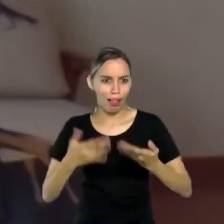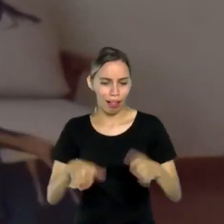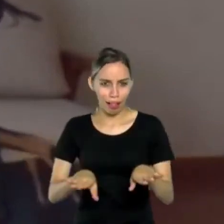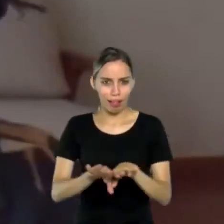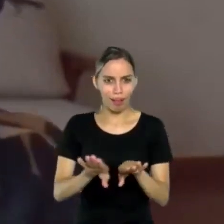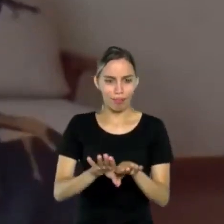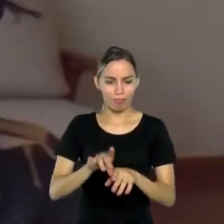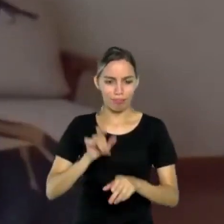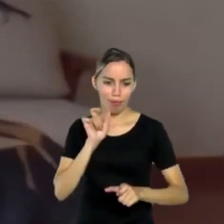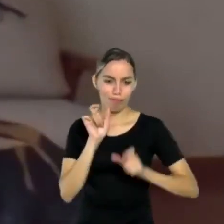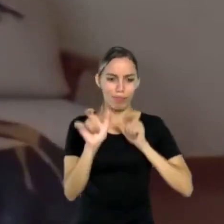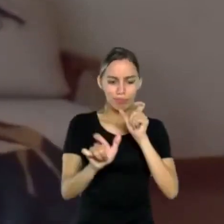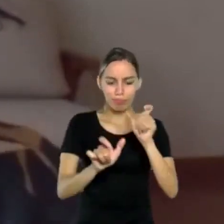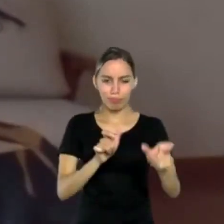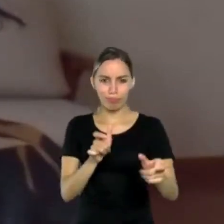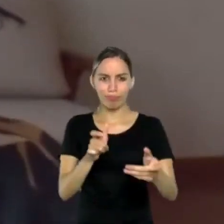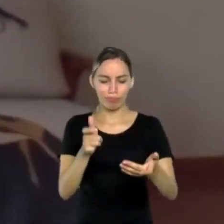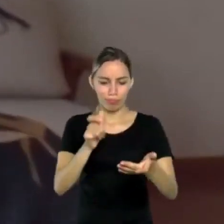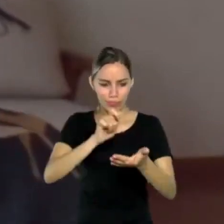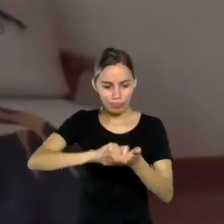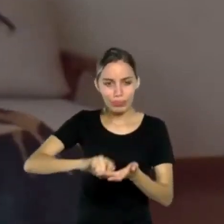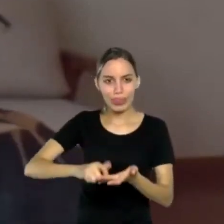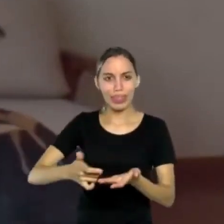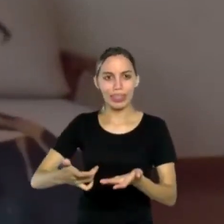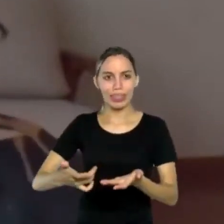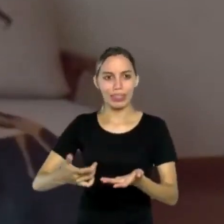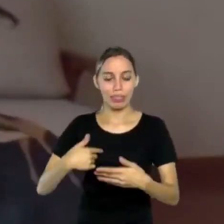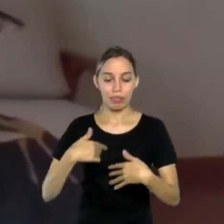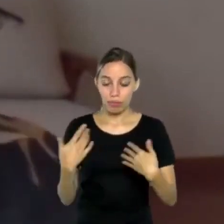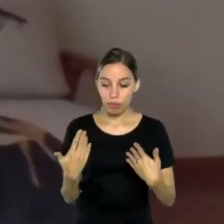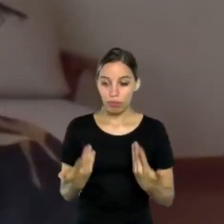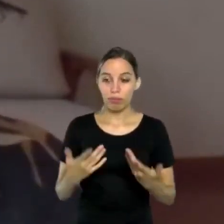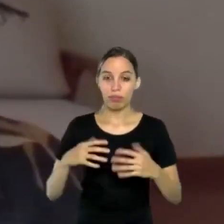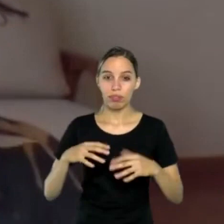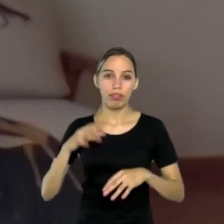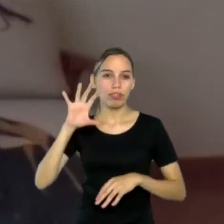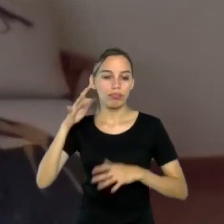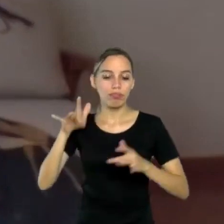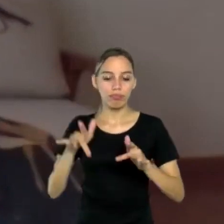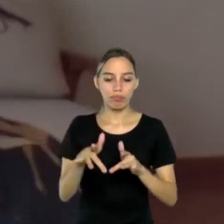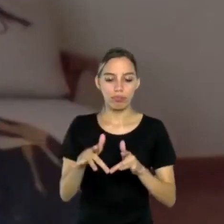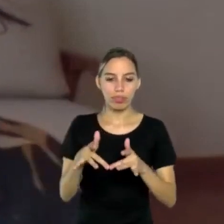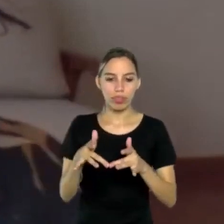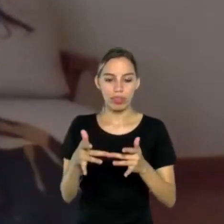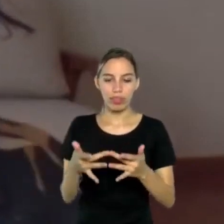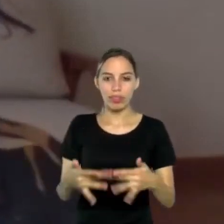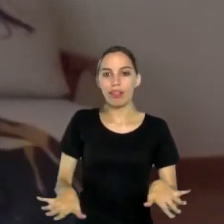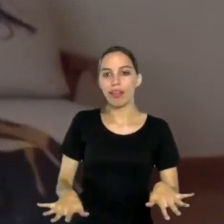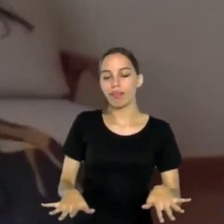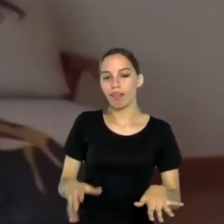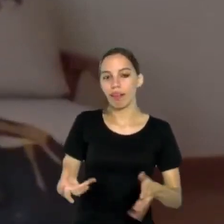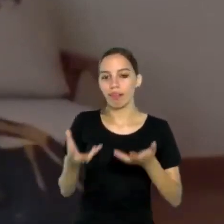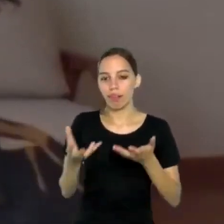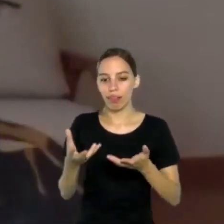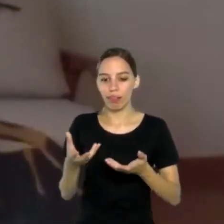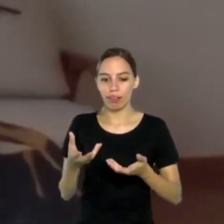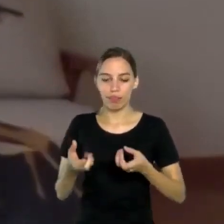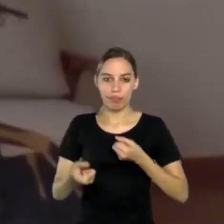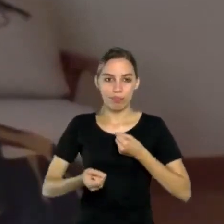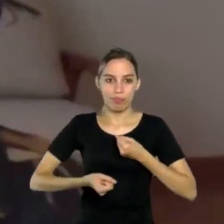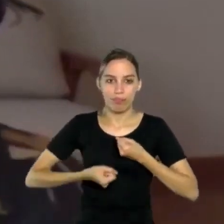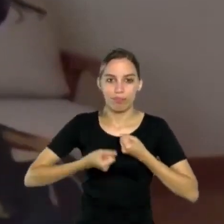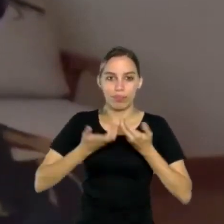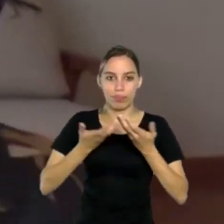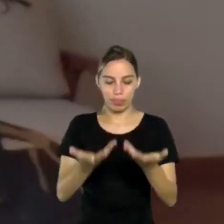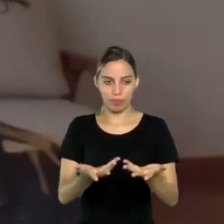foi, de fato, muito presente, então acho que era natural que tivesse essa vontade de expressão pela palavra. E aí, quando eu comecei